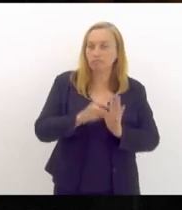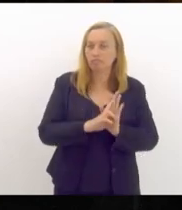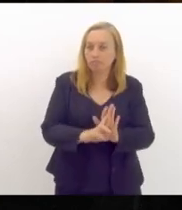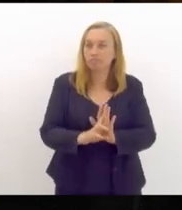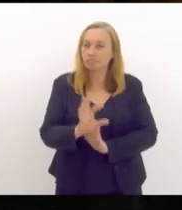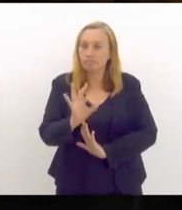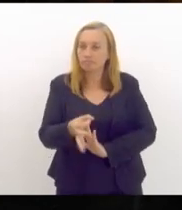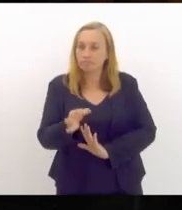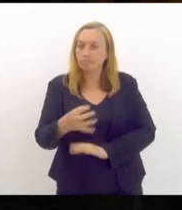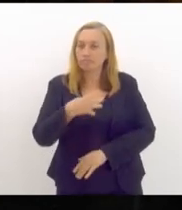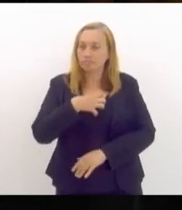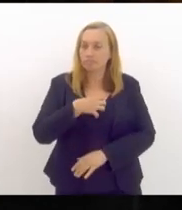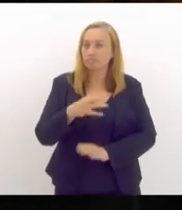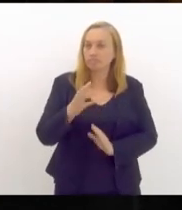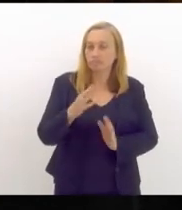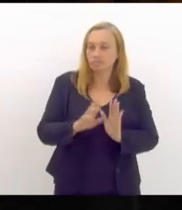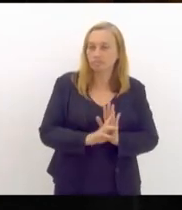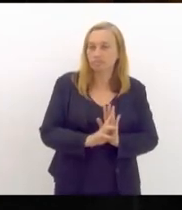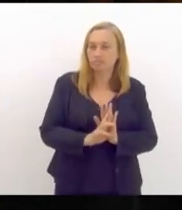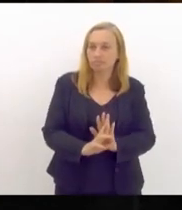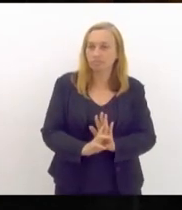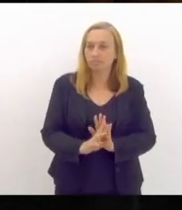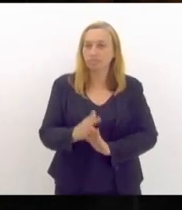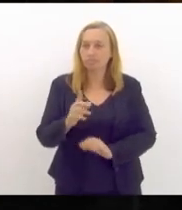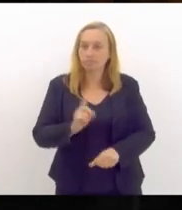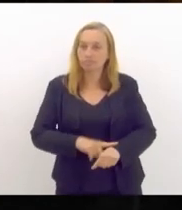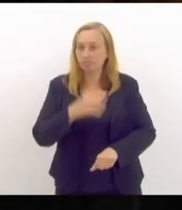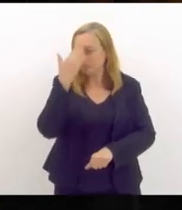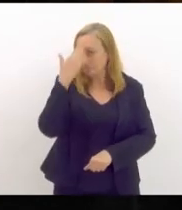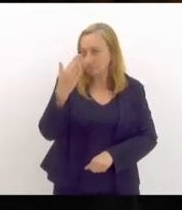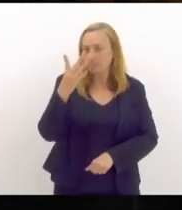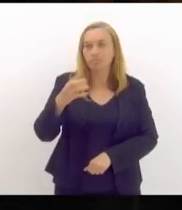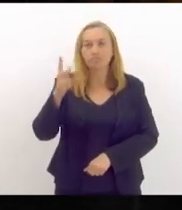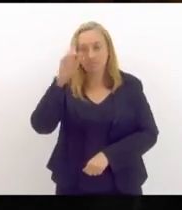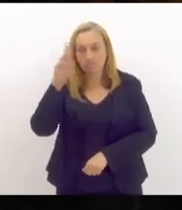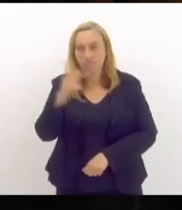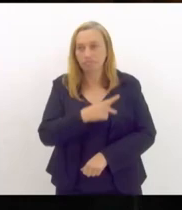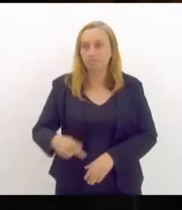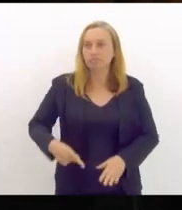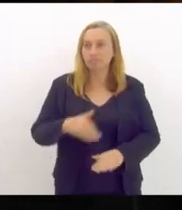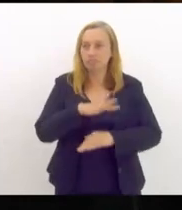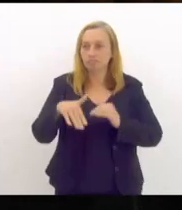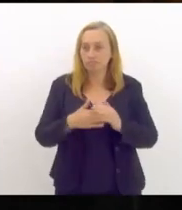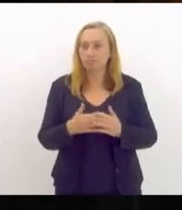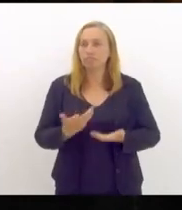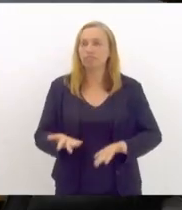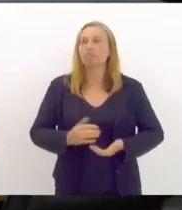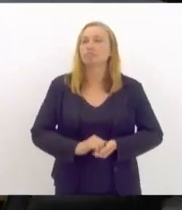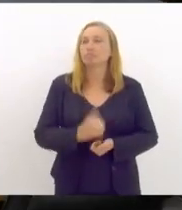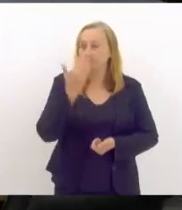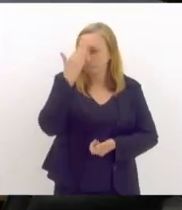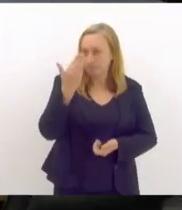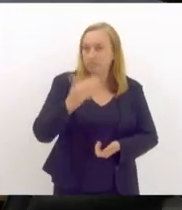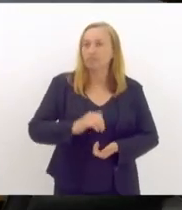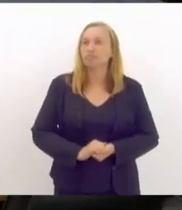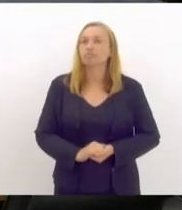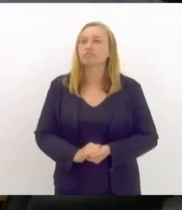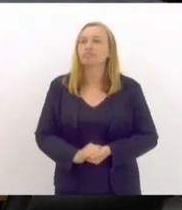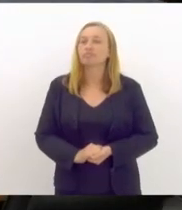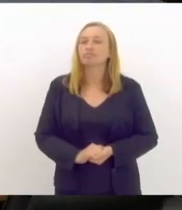eles estão se sentindo representados nesse momento muito obrigado muito obrigado Presidente Muito obrigado a todos aqui da bancada obrigado a você